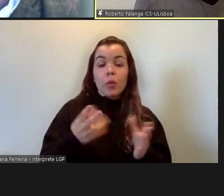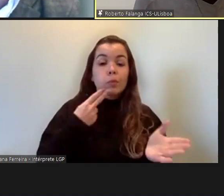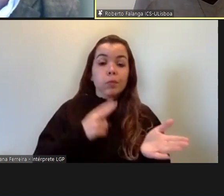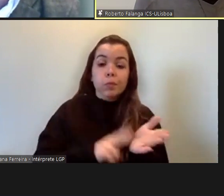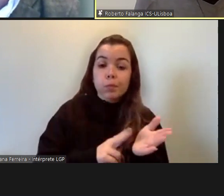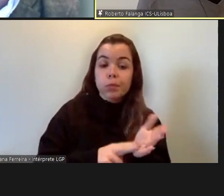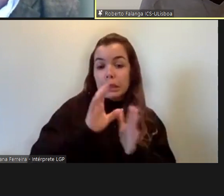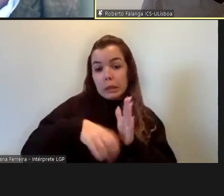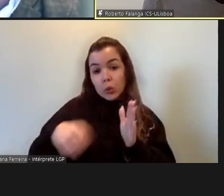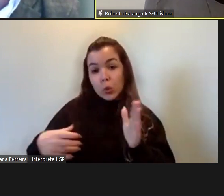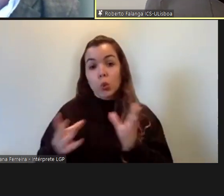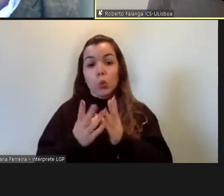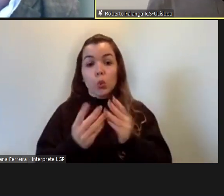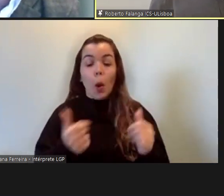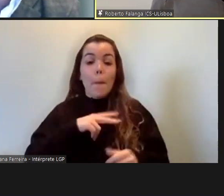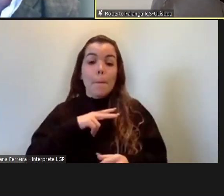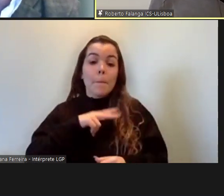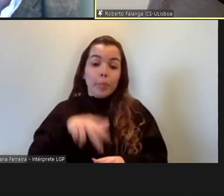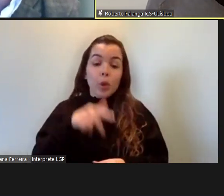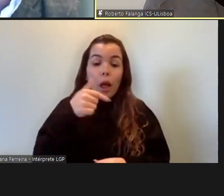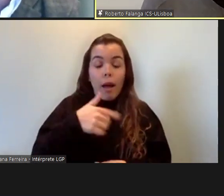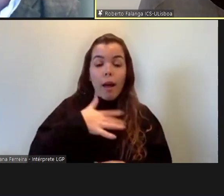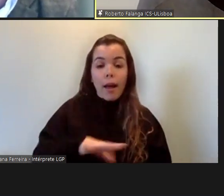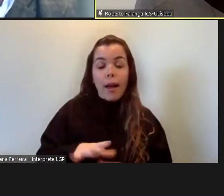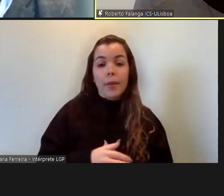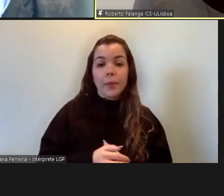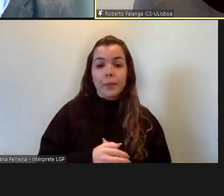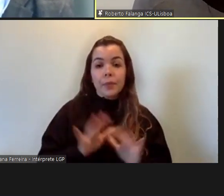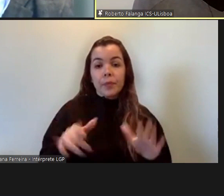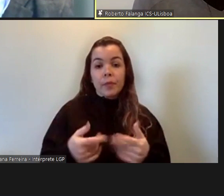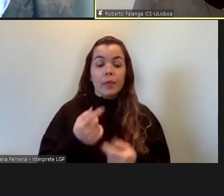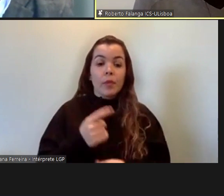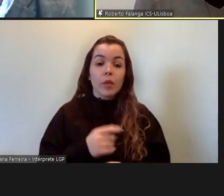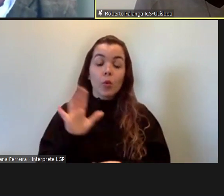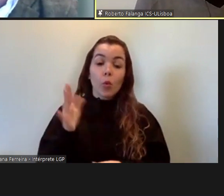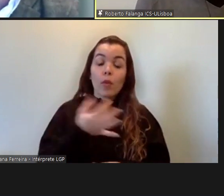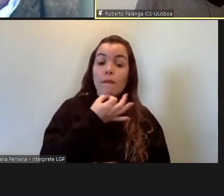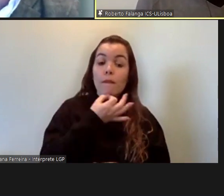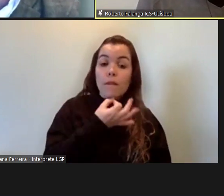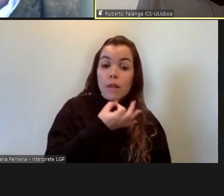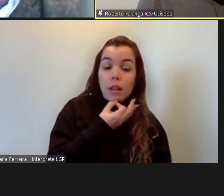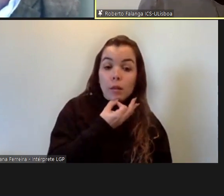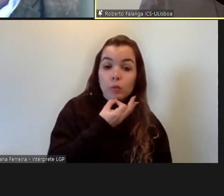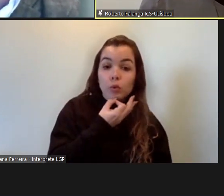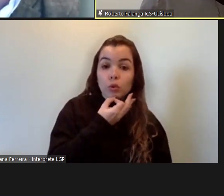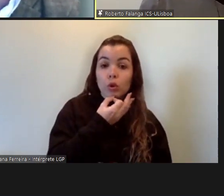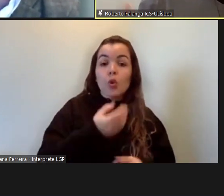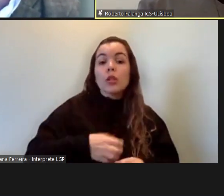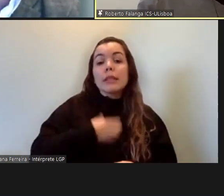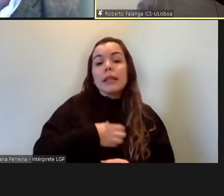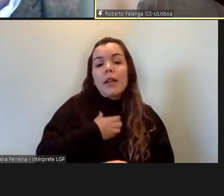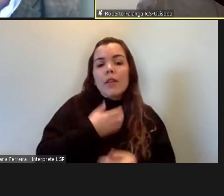país, e que, portanto, acho que merecem uma menção aqui quando falamos do que é que significa,